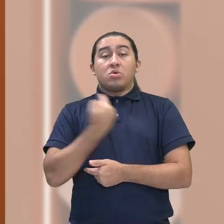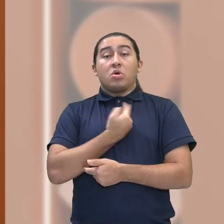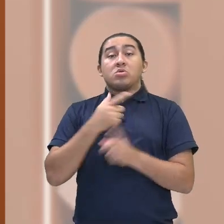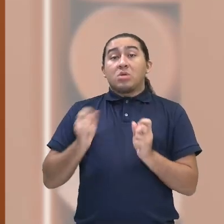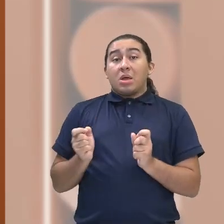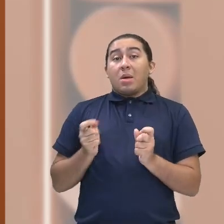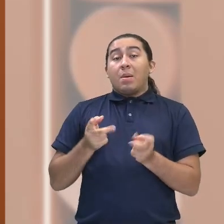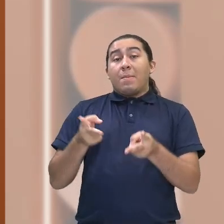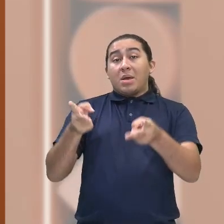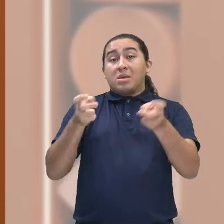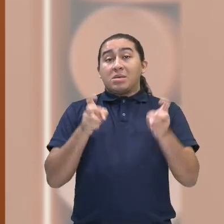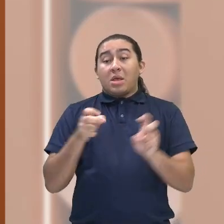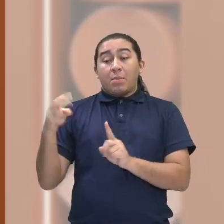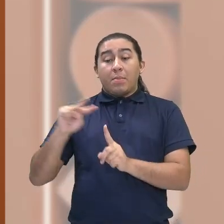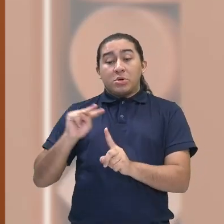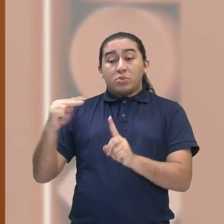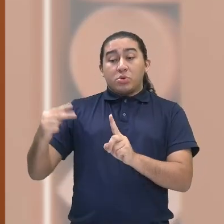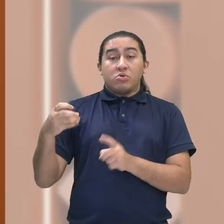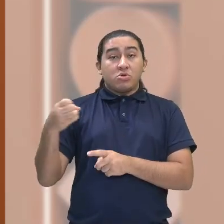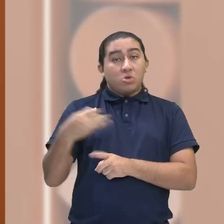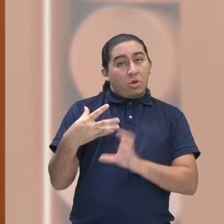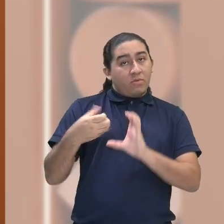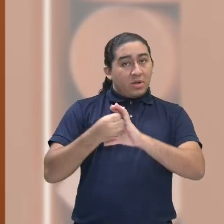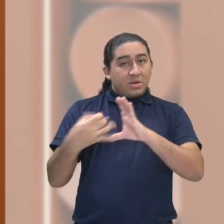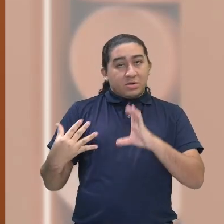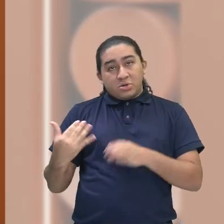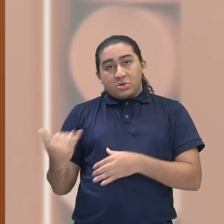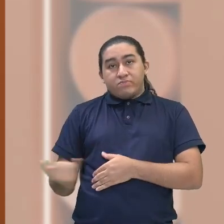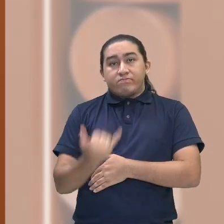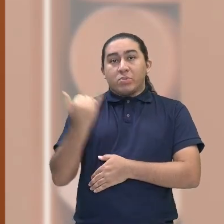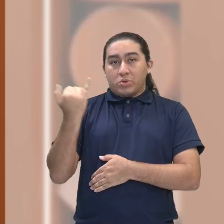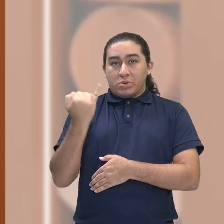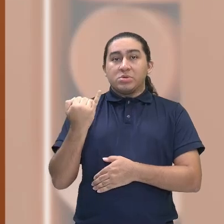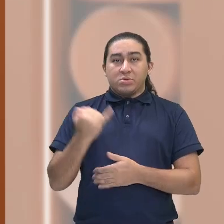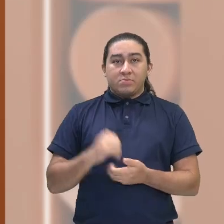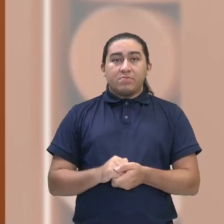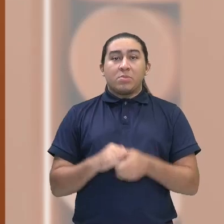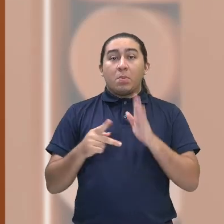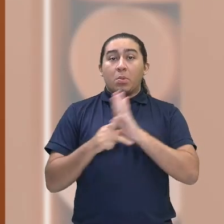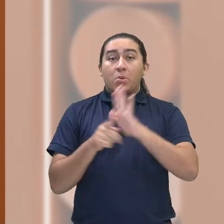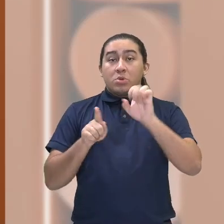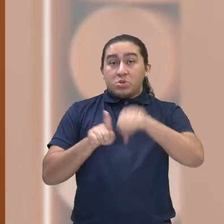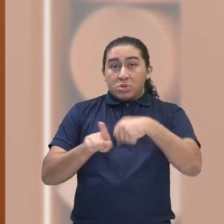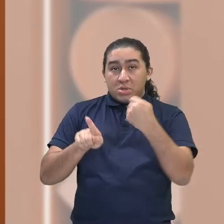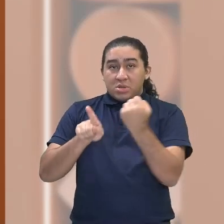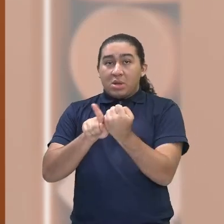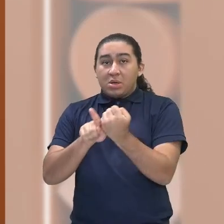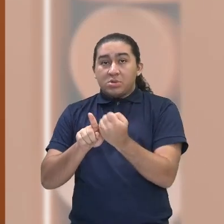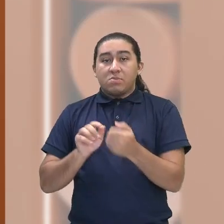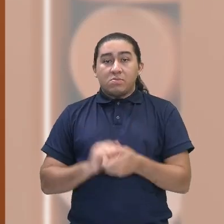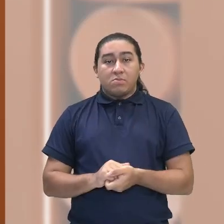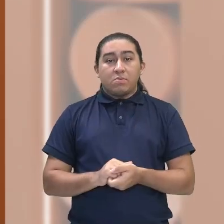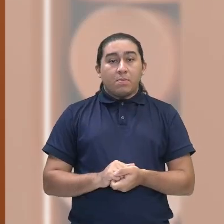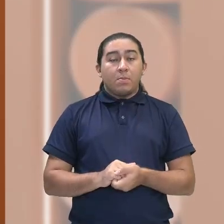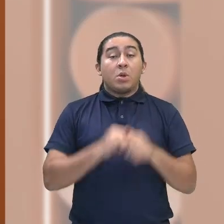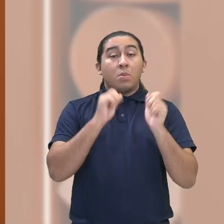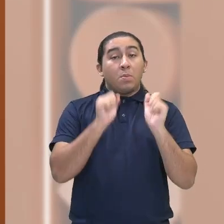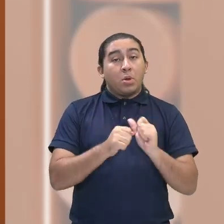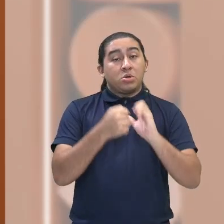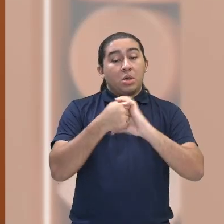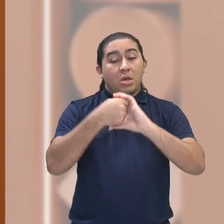enxergar características extremamente importantes das sociedades, sejam